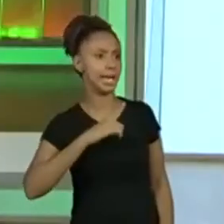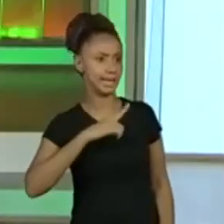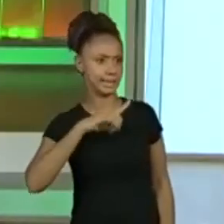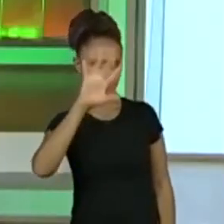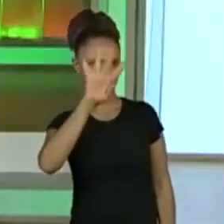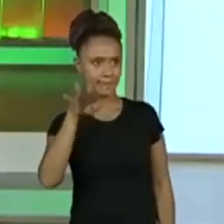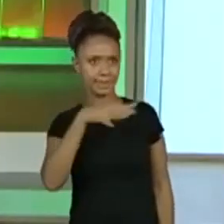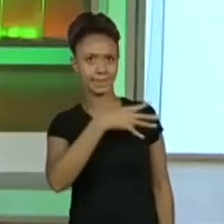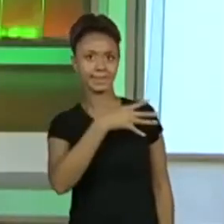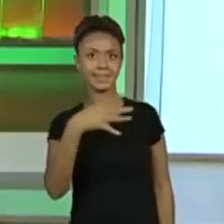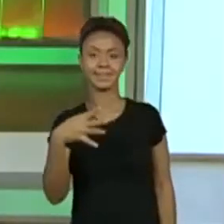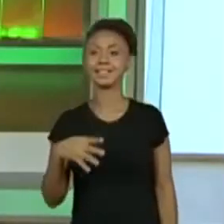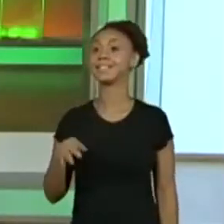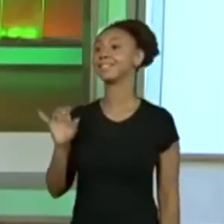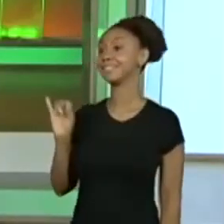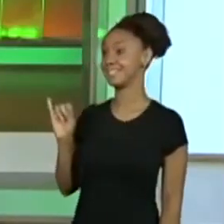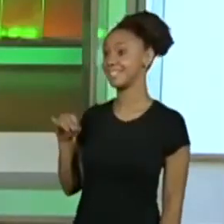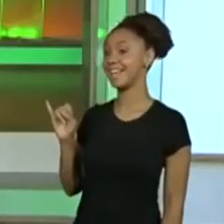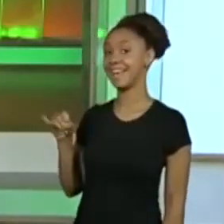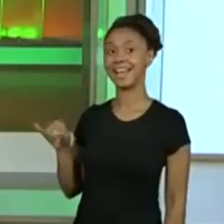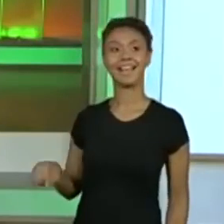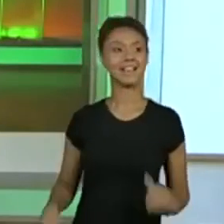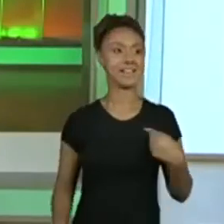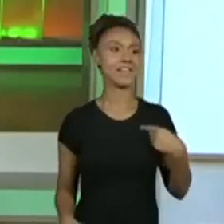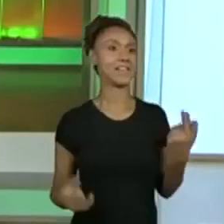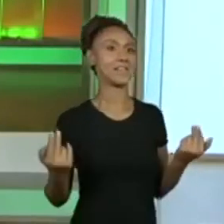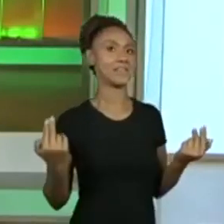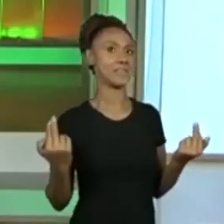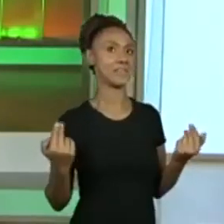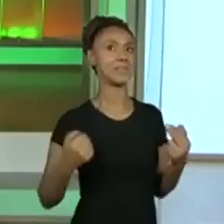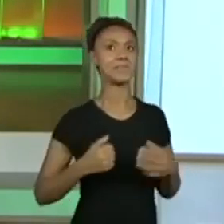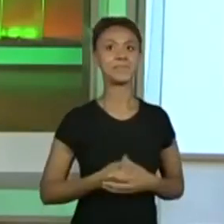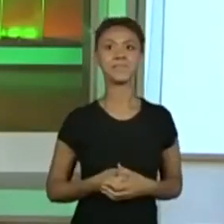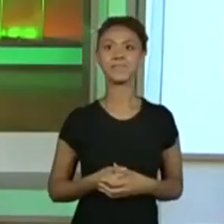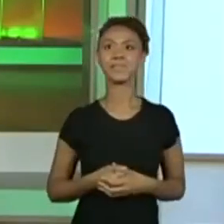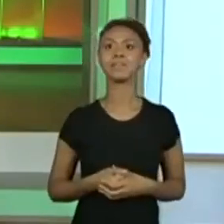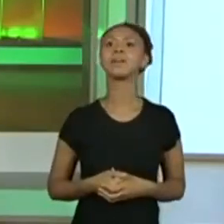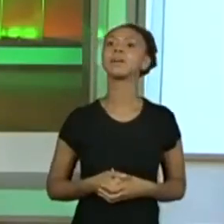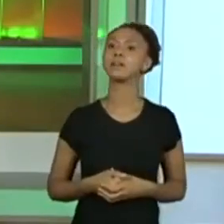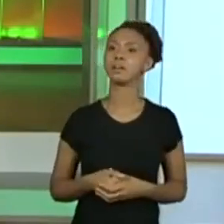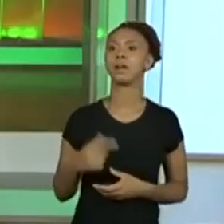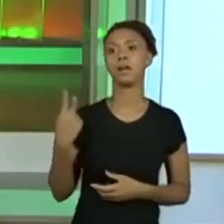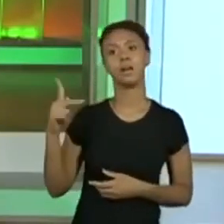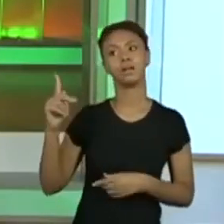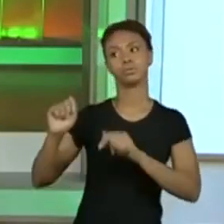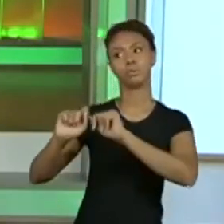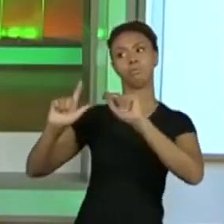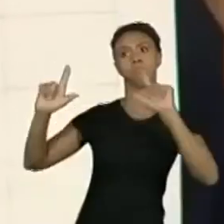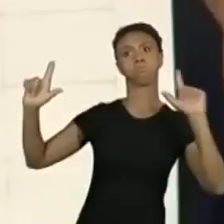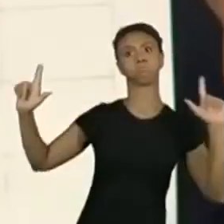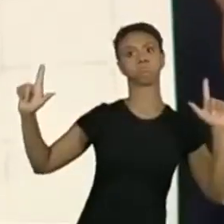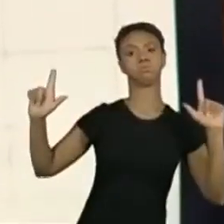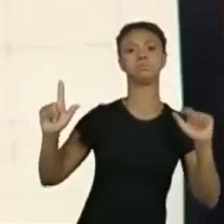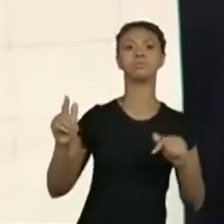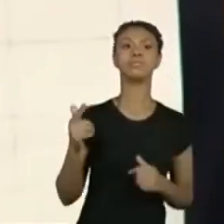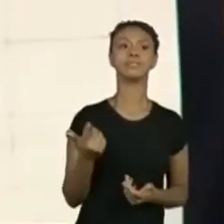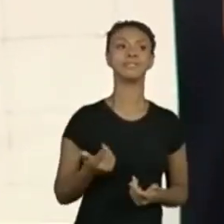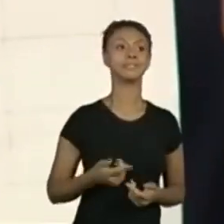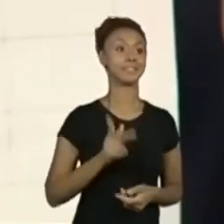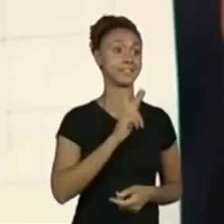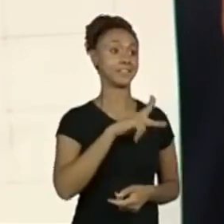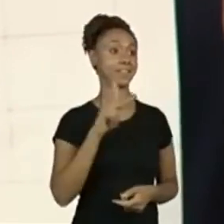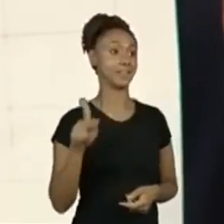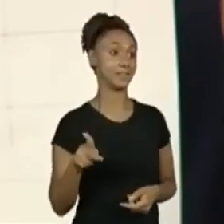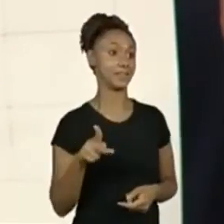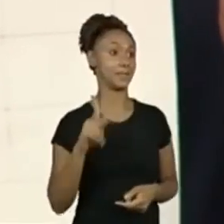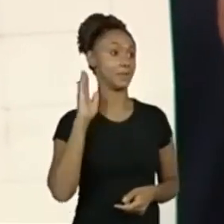tabela? Sim. Eu também tenho aqui a minha tabela. Tudo bem que a sua é muito maior que a minha, mas... Olha lá a tabela da professora Kelly e olha a